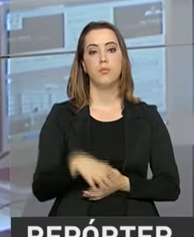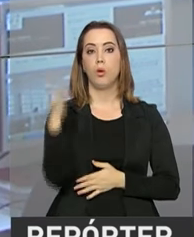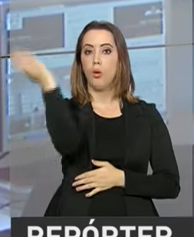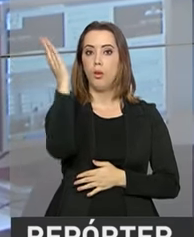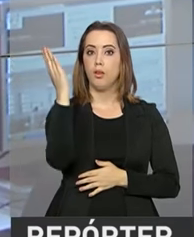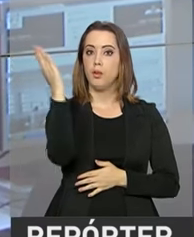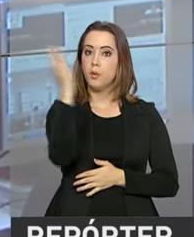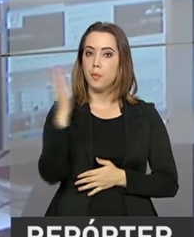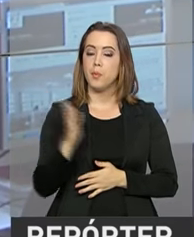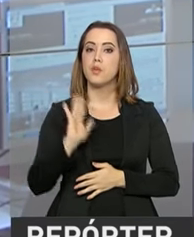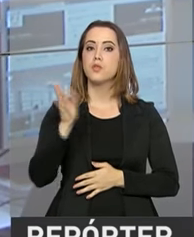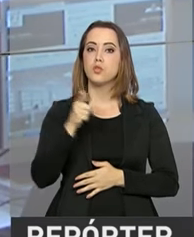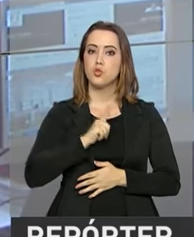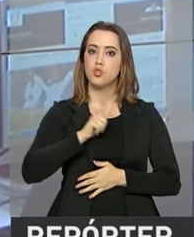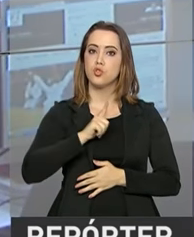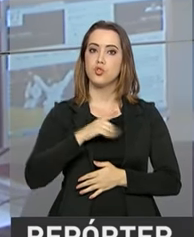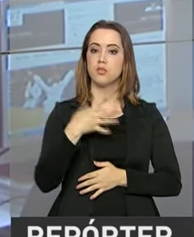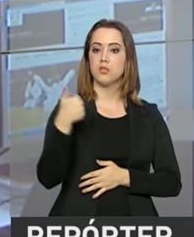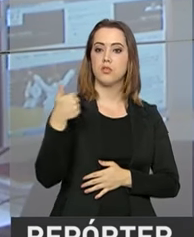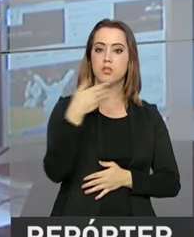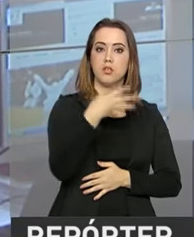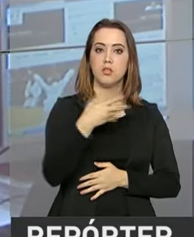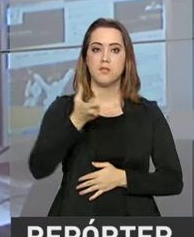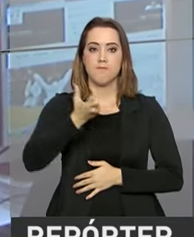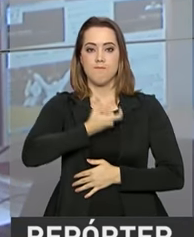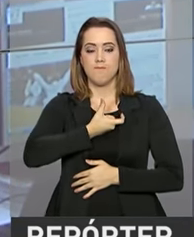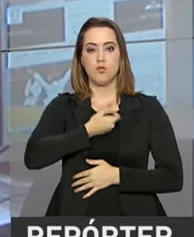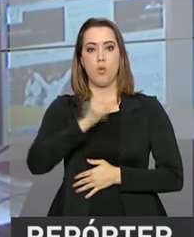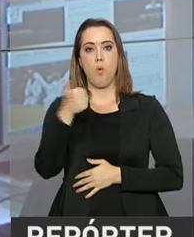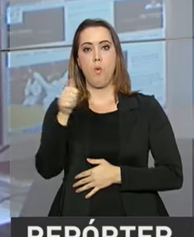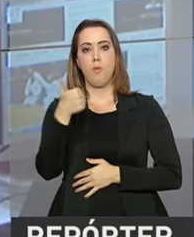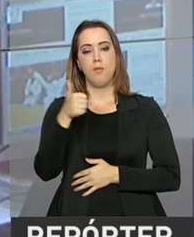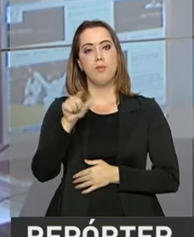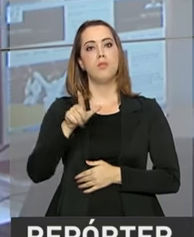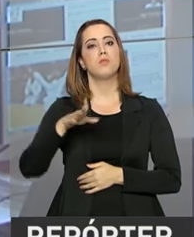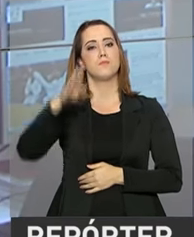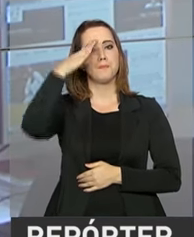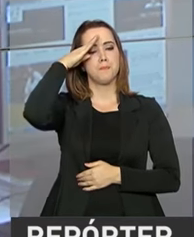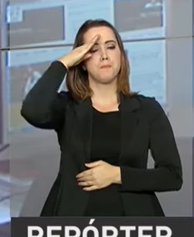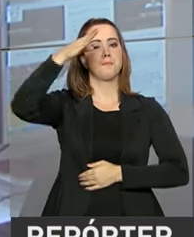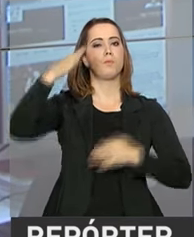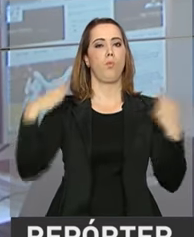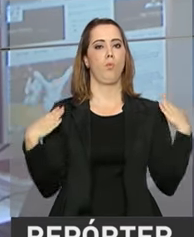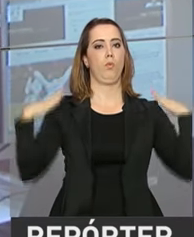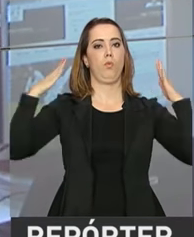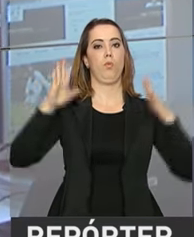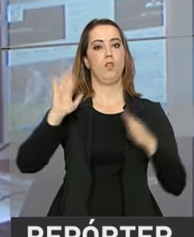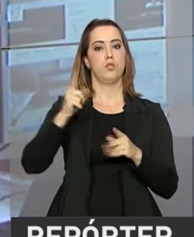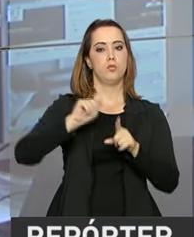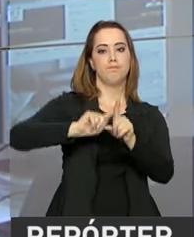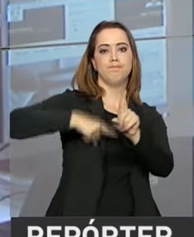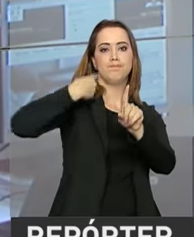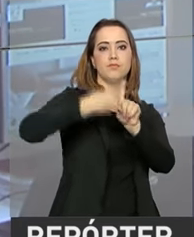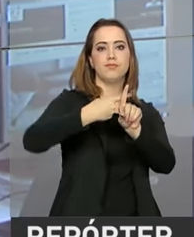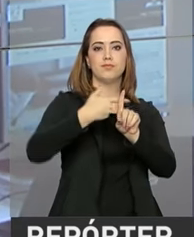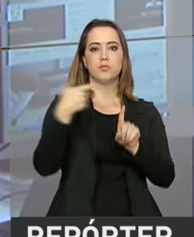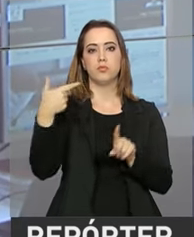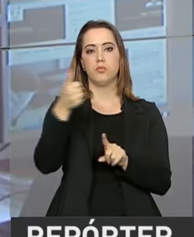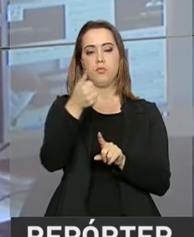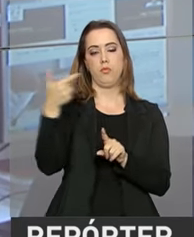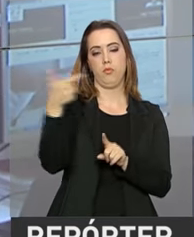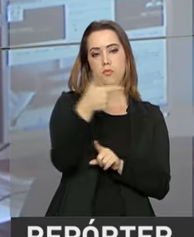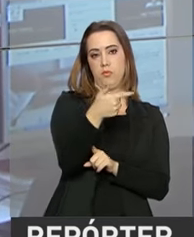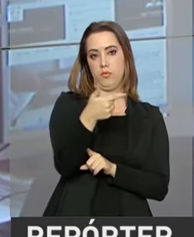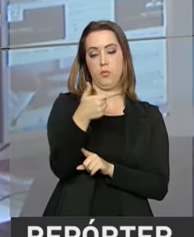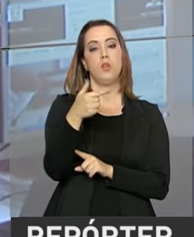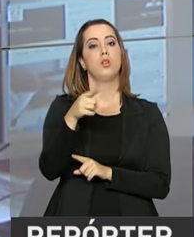dessas 11 foram para atletas militares. O número já é o dobro do alcançado pelos pelos militares nas Olimpíadas de 2012